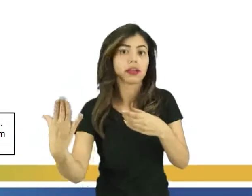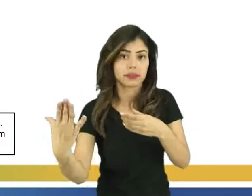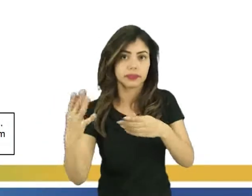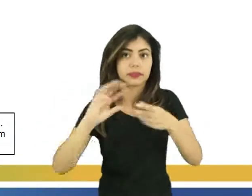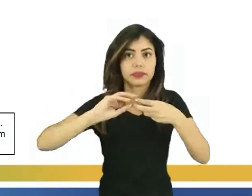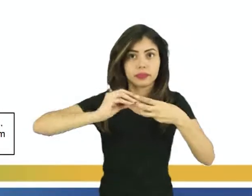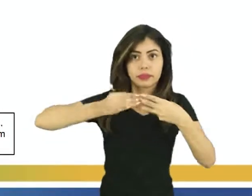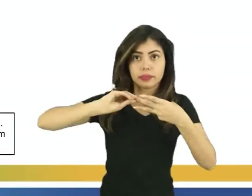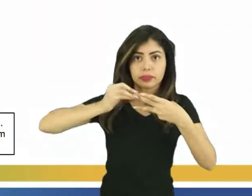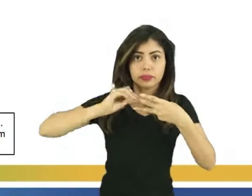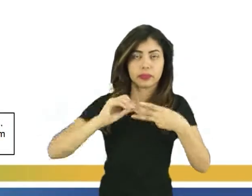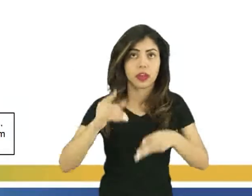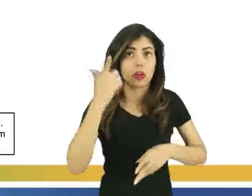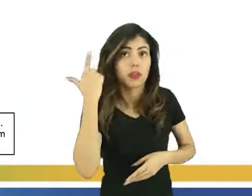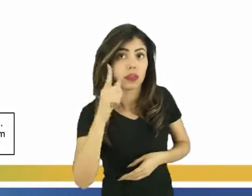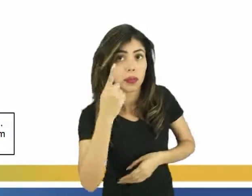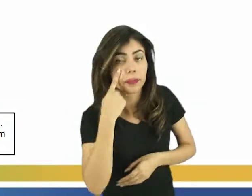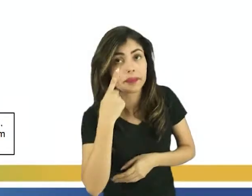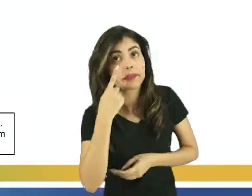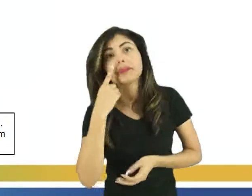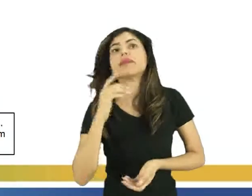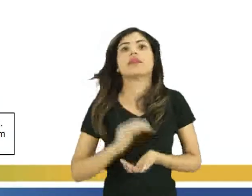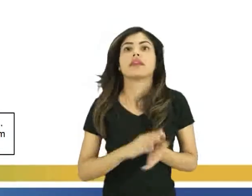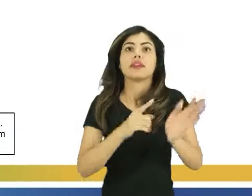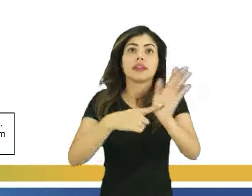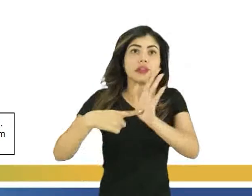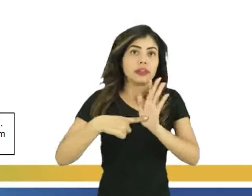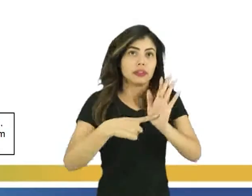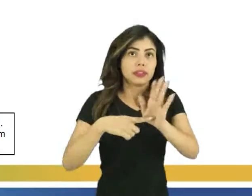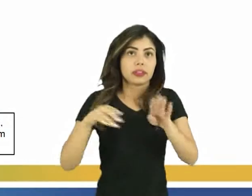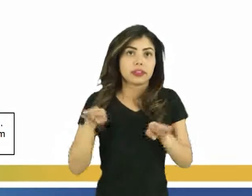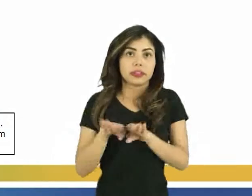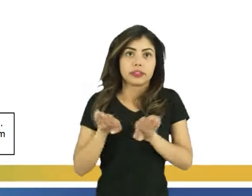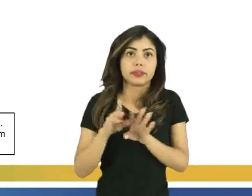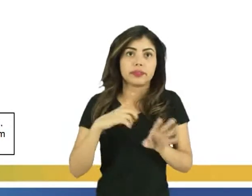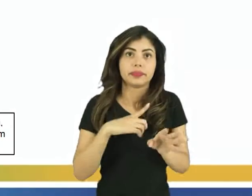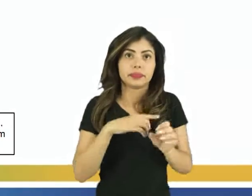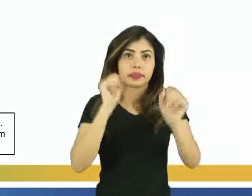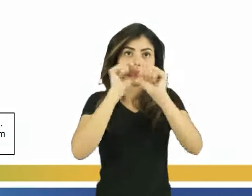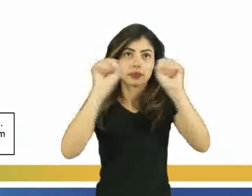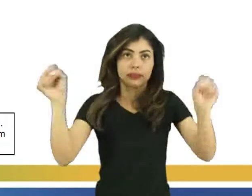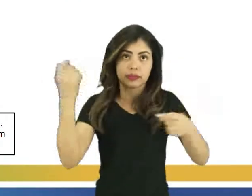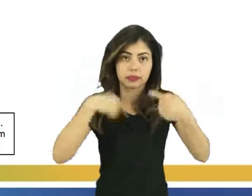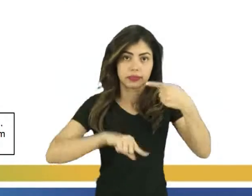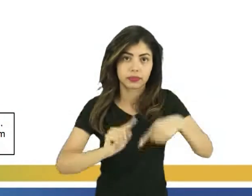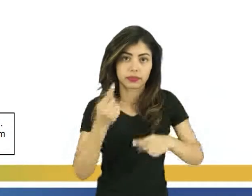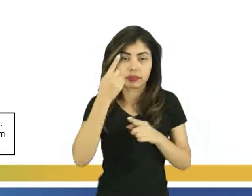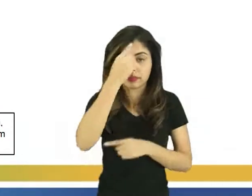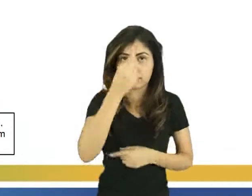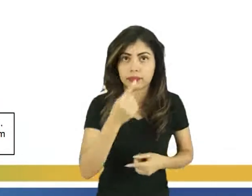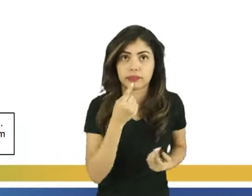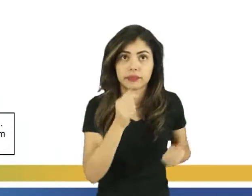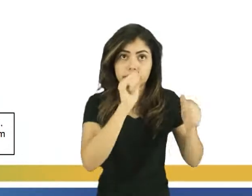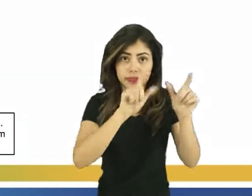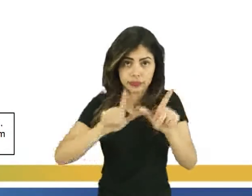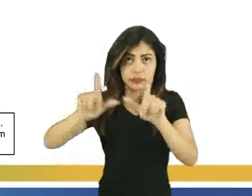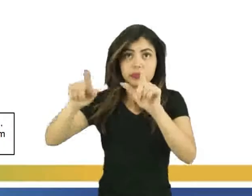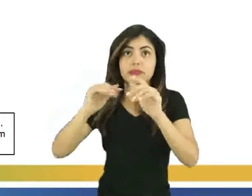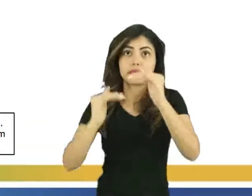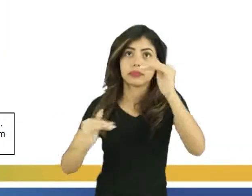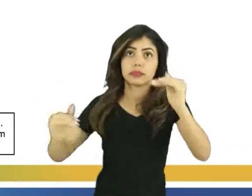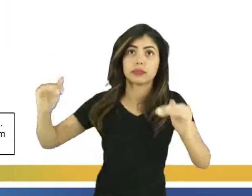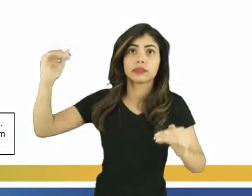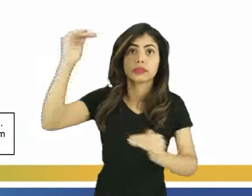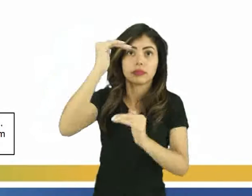célula. Aí vocês conseguem ver a representação de uma barata, tá? Na figura mais acima, vocês podem